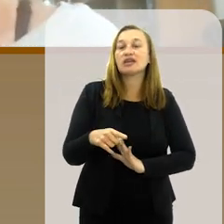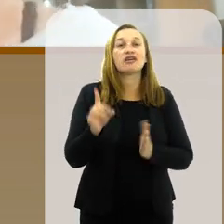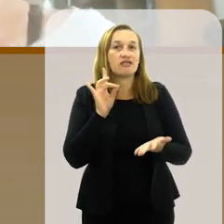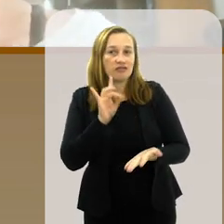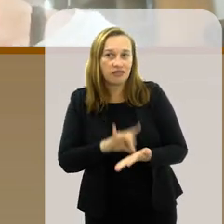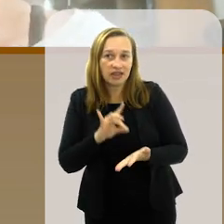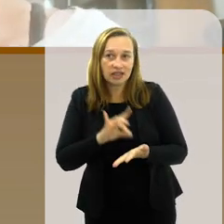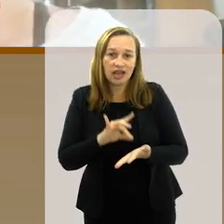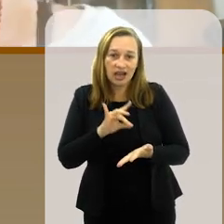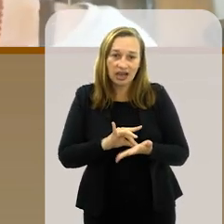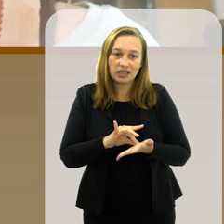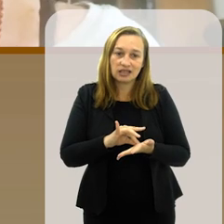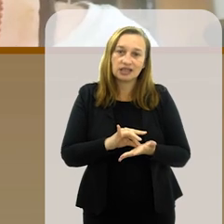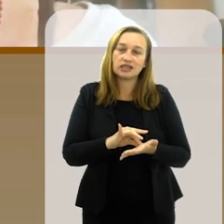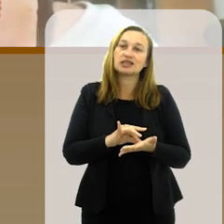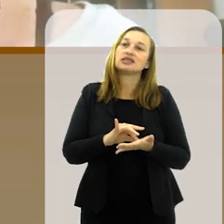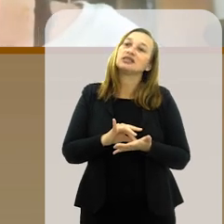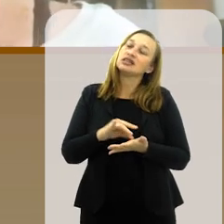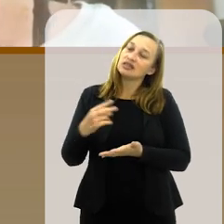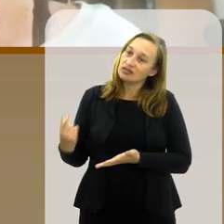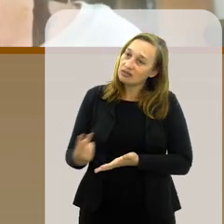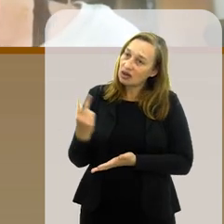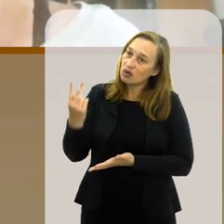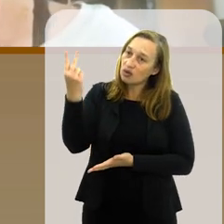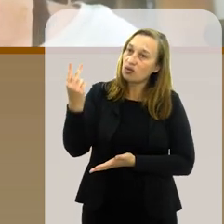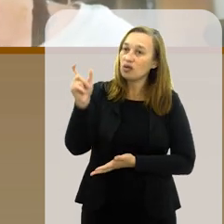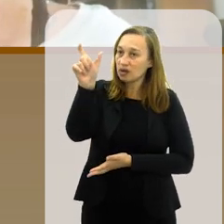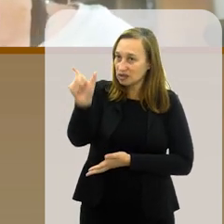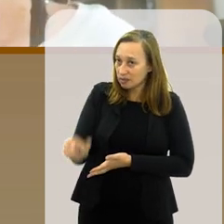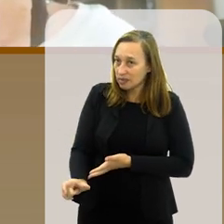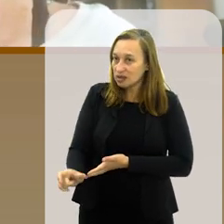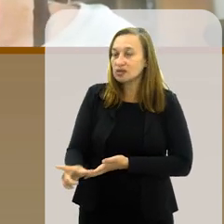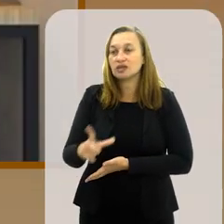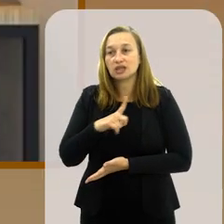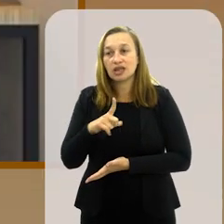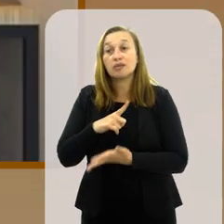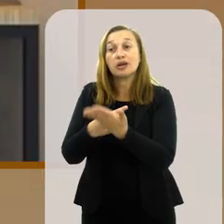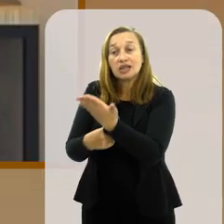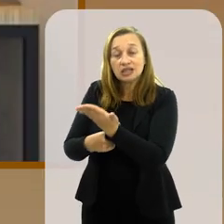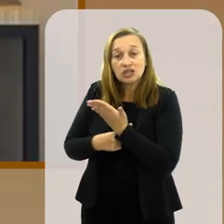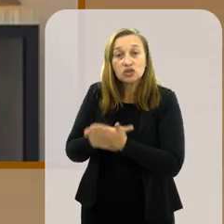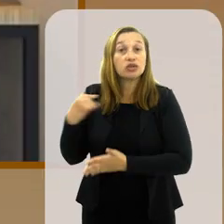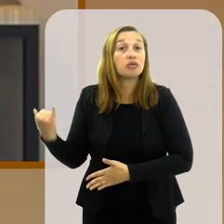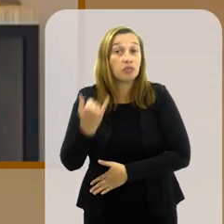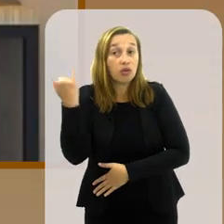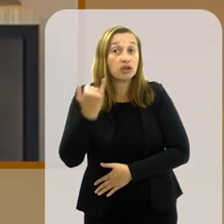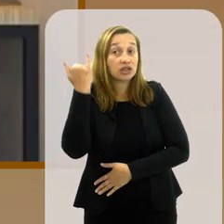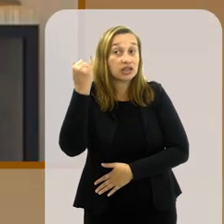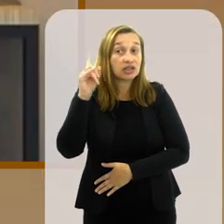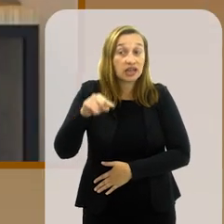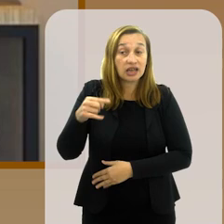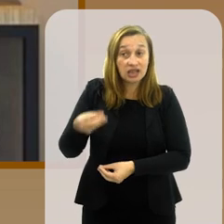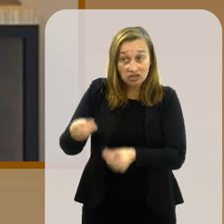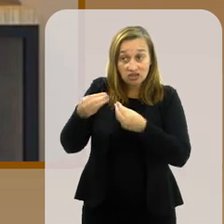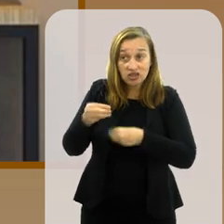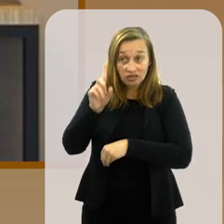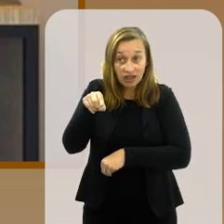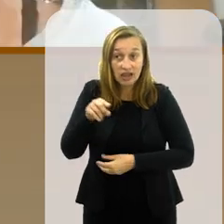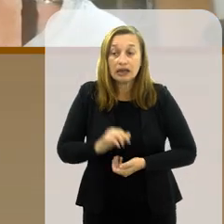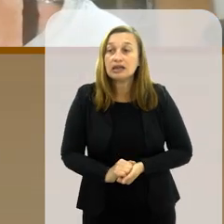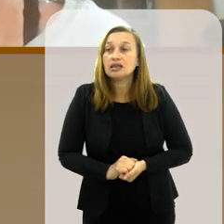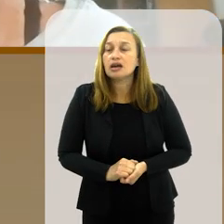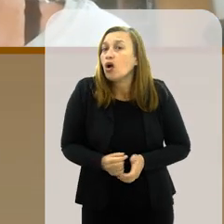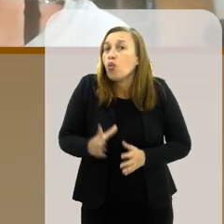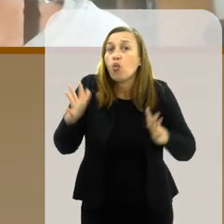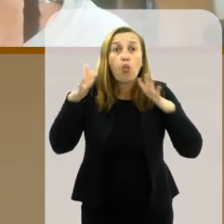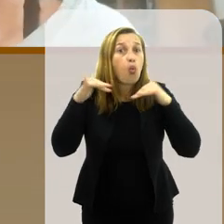entrevista. É verdade, uma recompensa muito valiosa por essa Ele é um anjo, ajuda ele importante, colocou né, que ele te